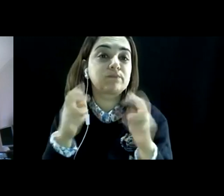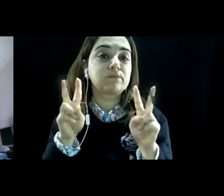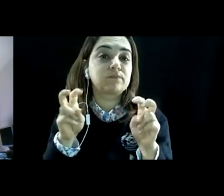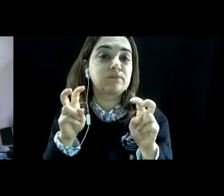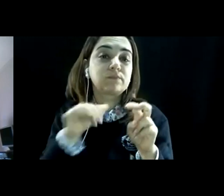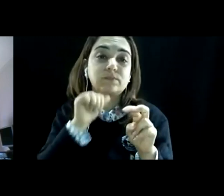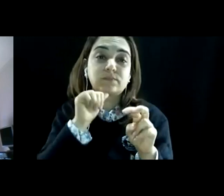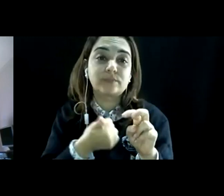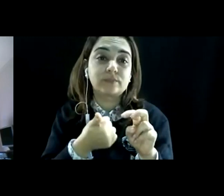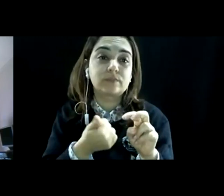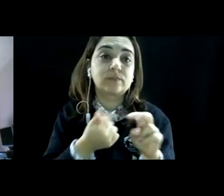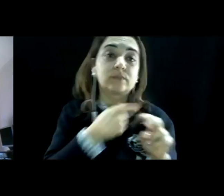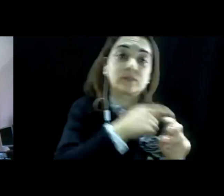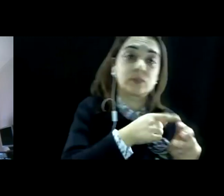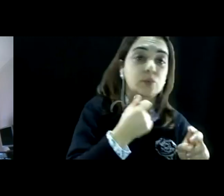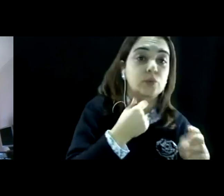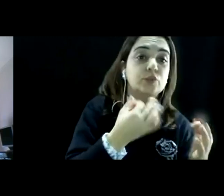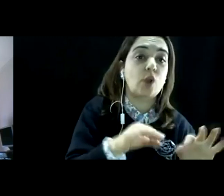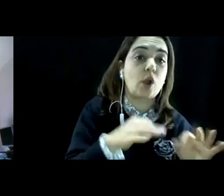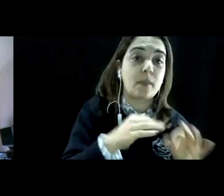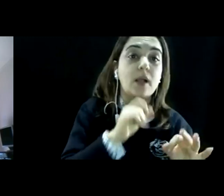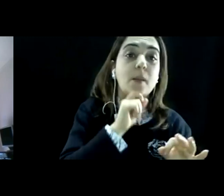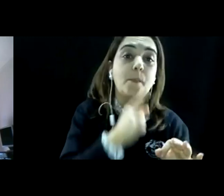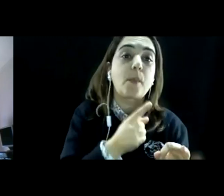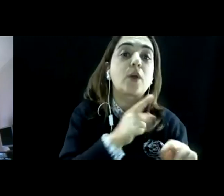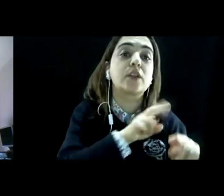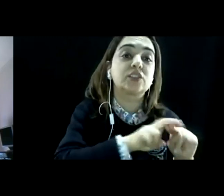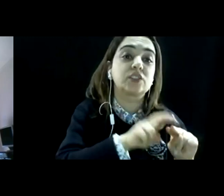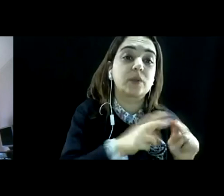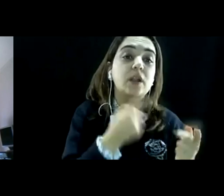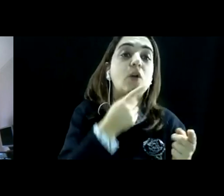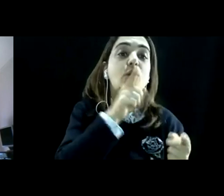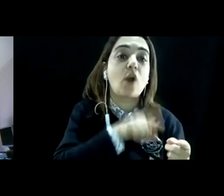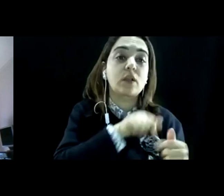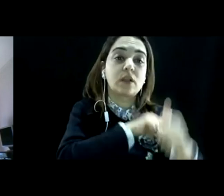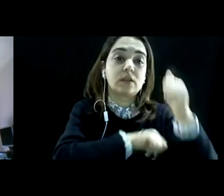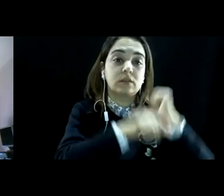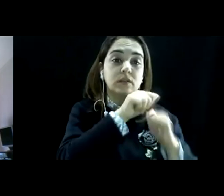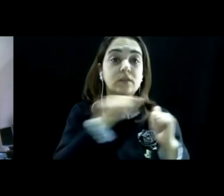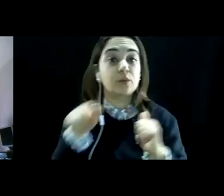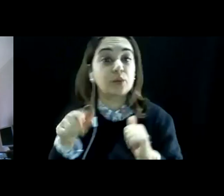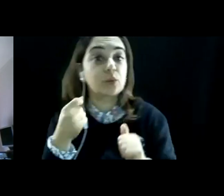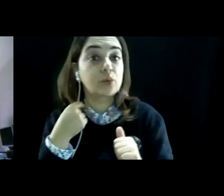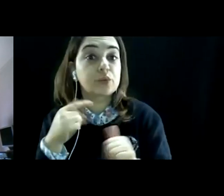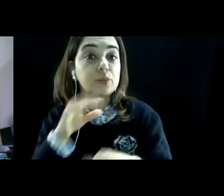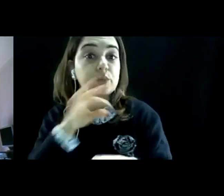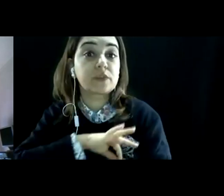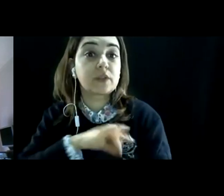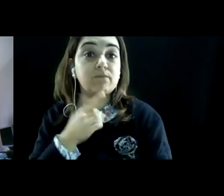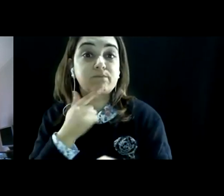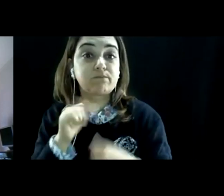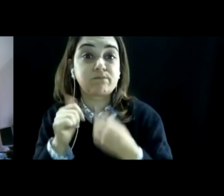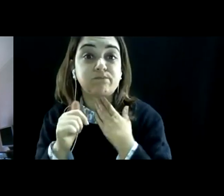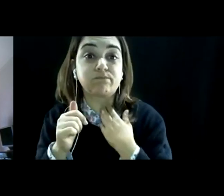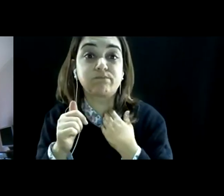das matrículas no ensino regular, em que a pessoa pode se matricular a uma disciplina anterior, não existe, ali não existe isto. Portanto, os alunos nem reprovam, nem se podem